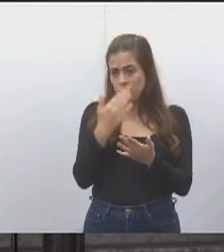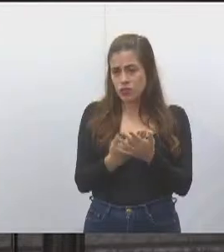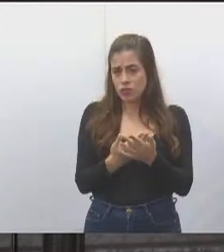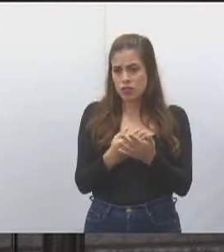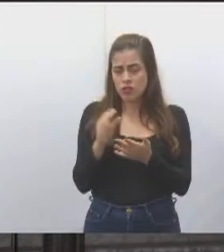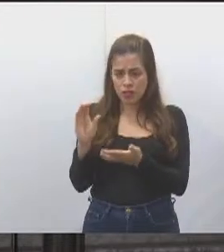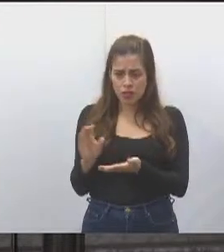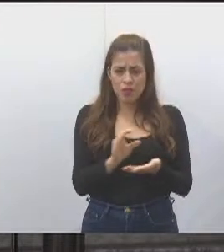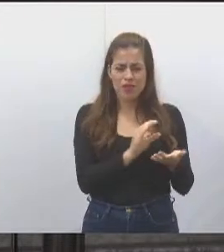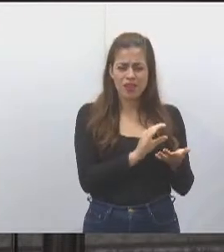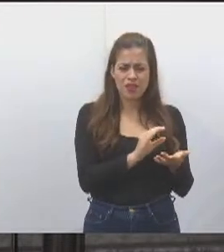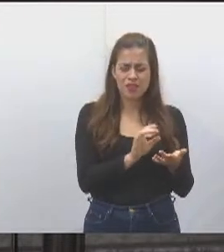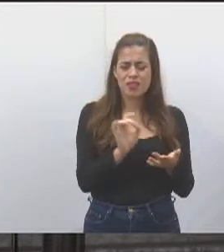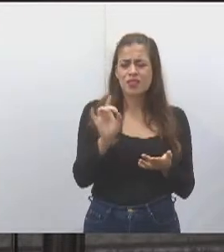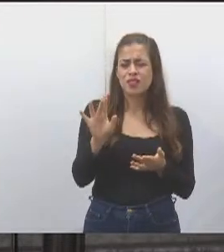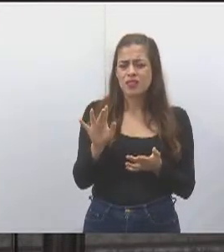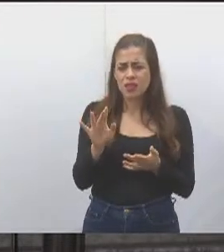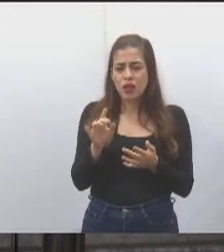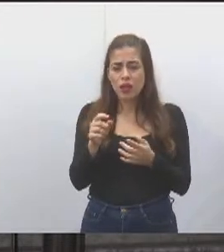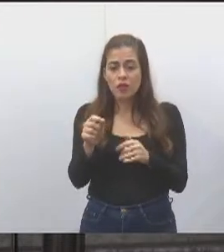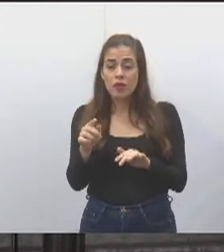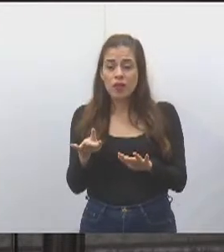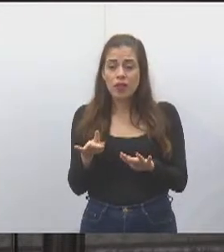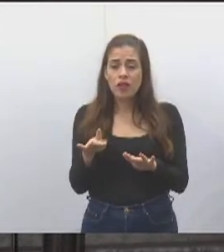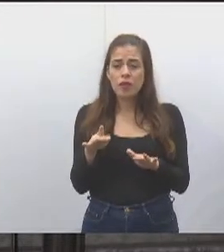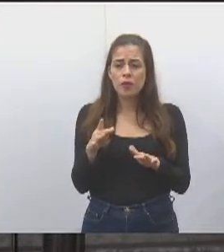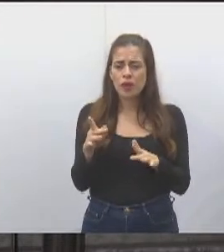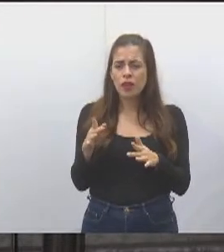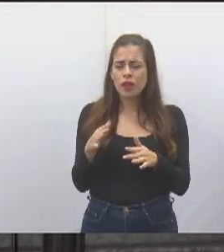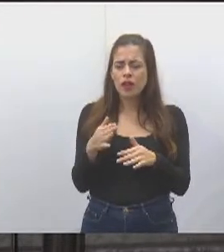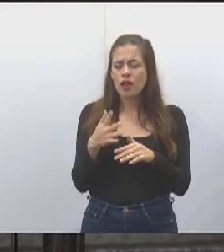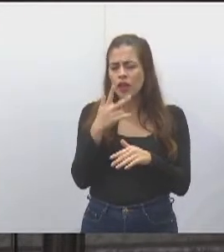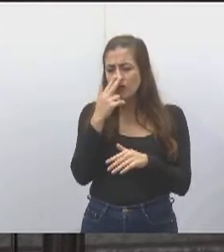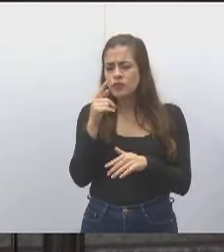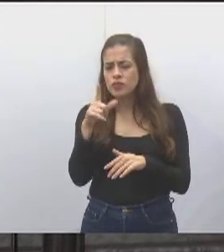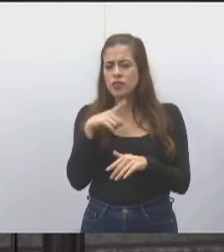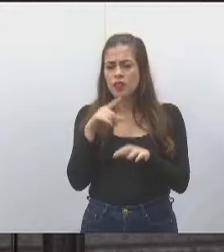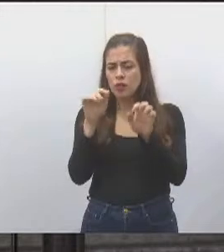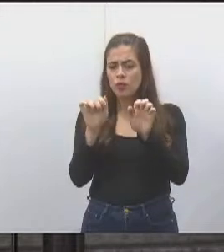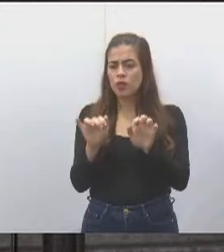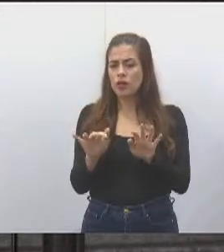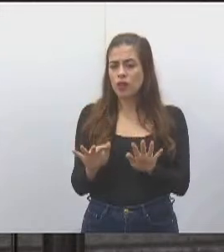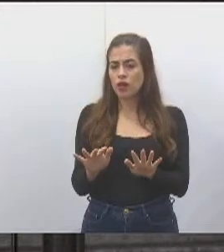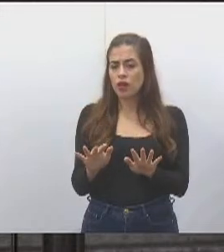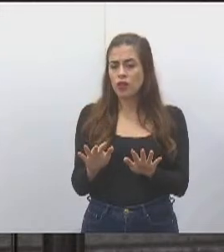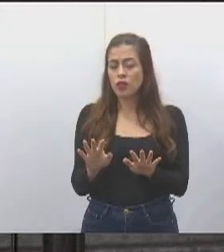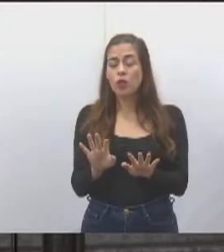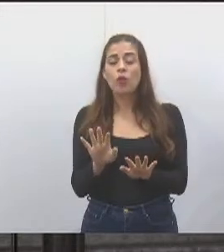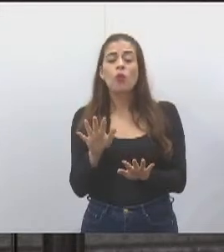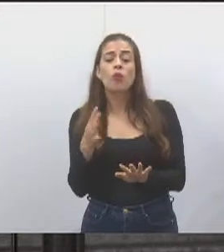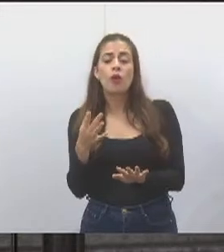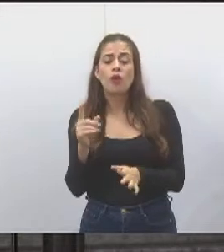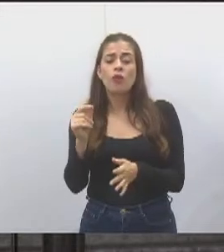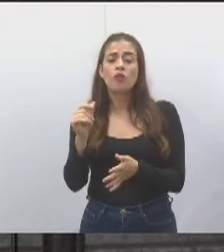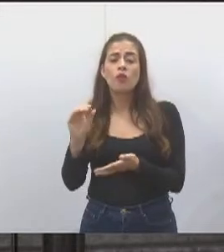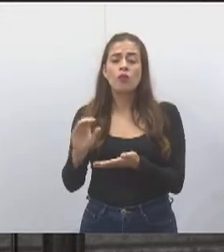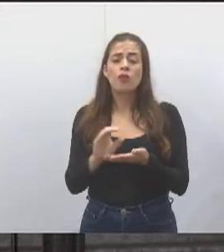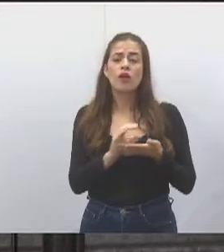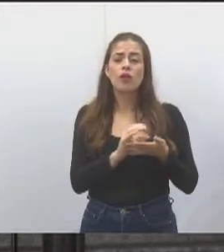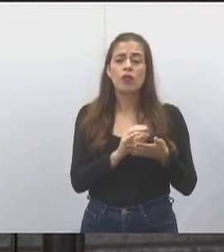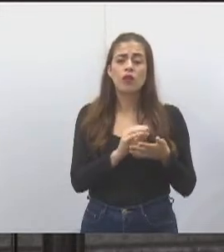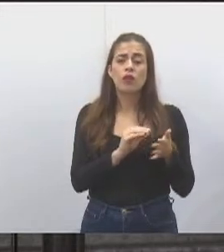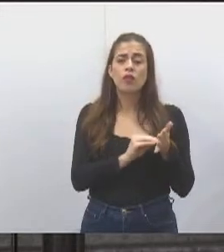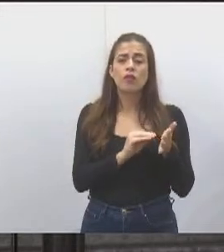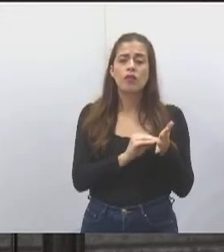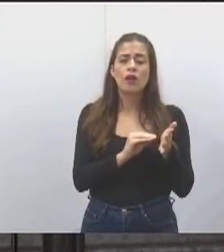repasse, né? Queria só que você mencionasse se você... Provavelmente você deve ter esses dados aí. Se você tem, qual que foi o repasse que faltou? De onde que faltou?